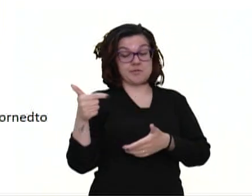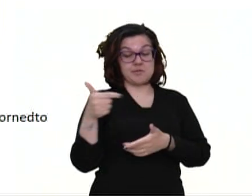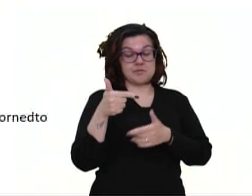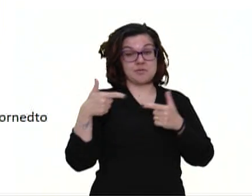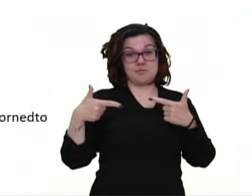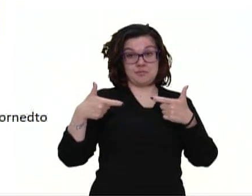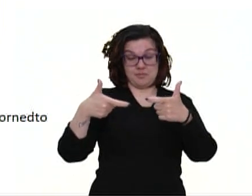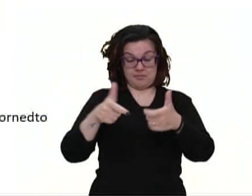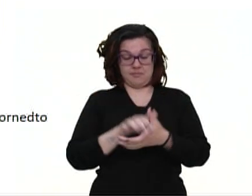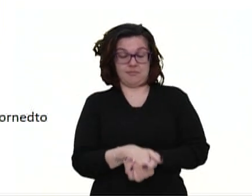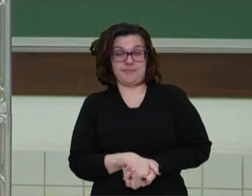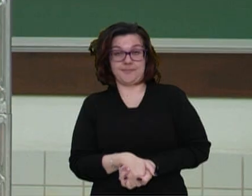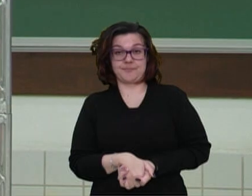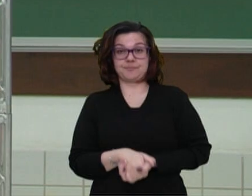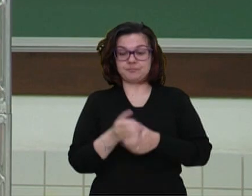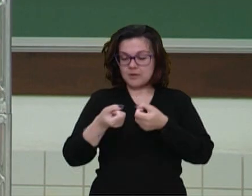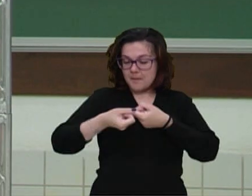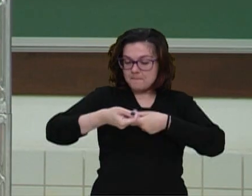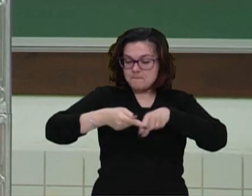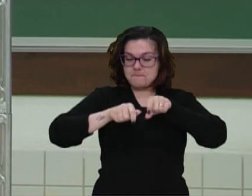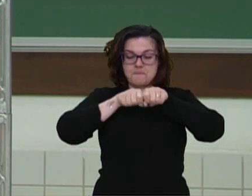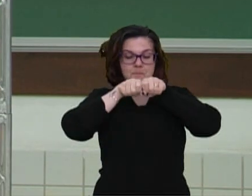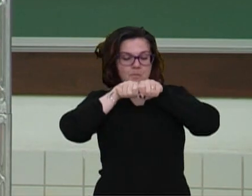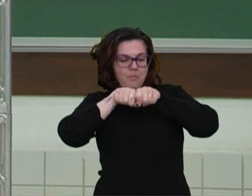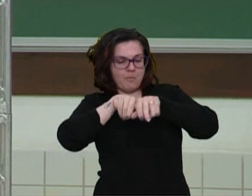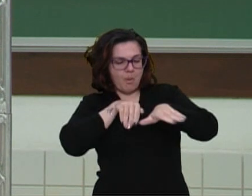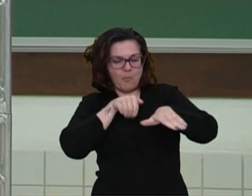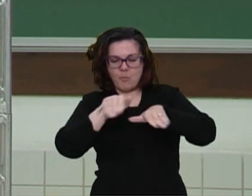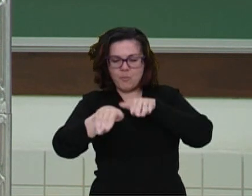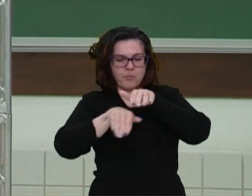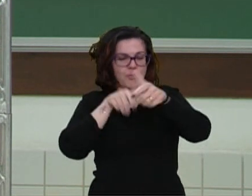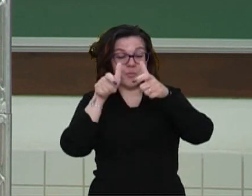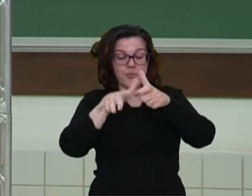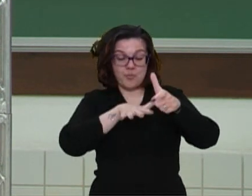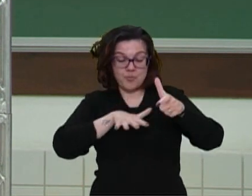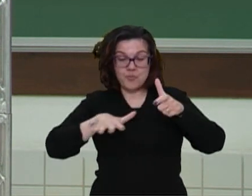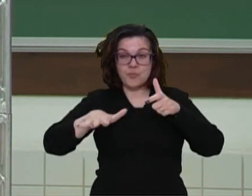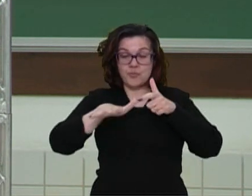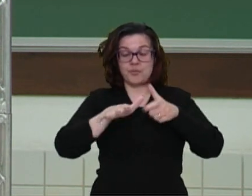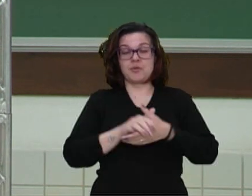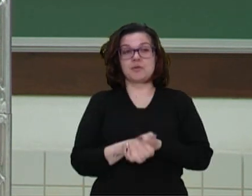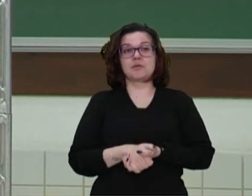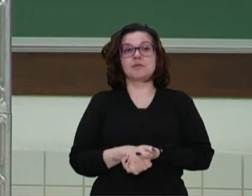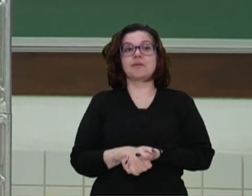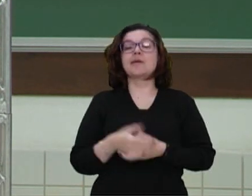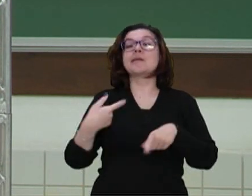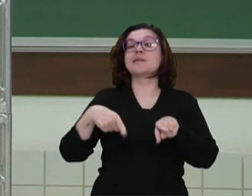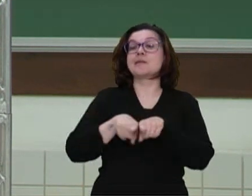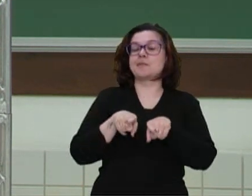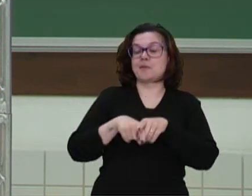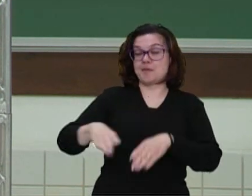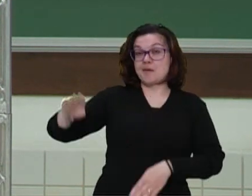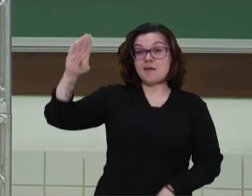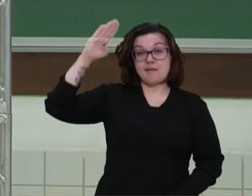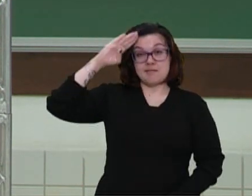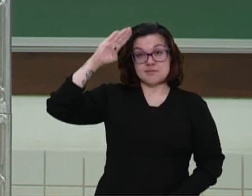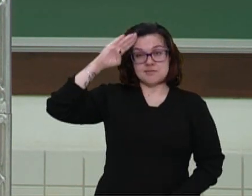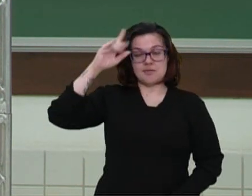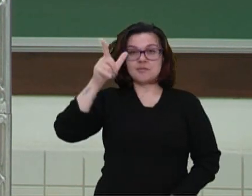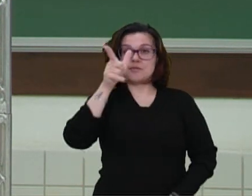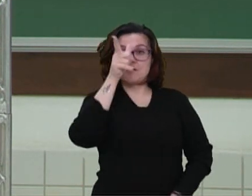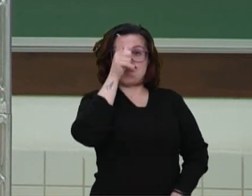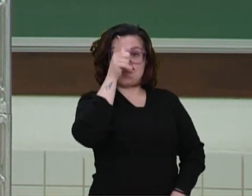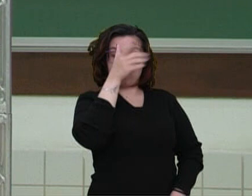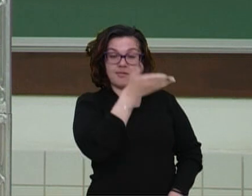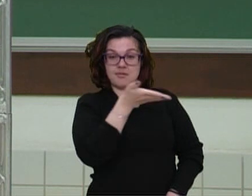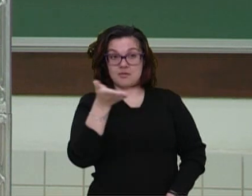Mundial, fizeram um avanço bastante grande, em especial as Forças Armadas da Alemanha. E